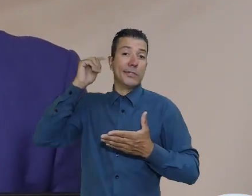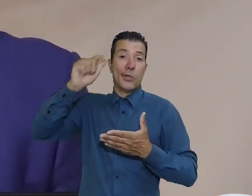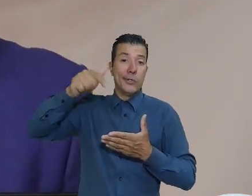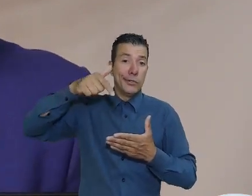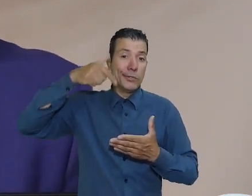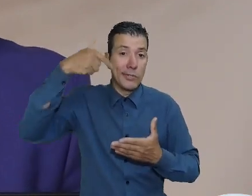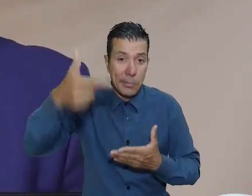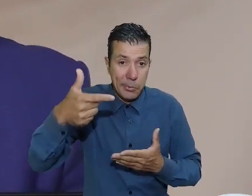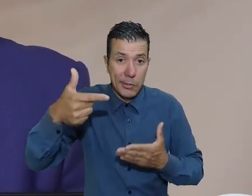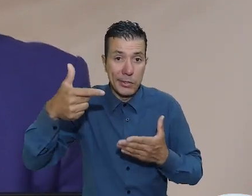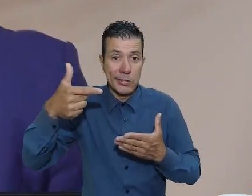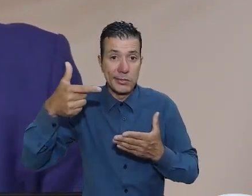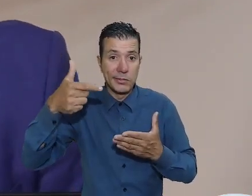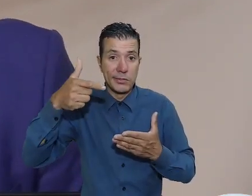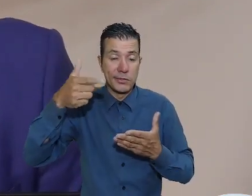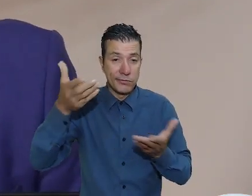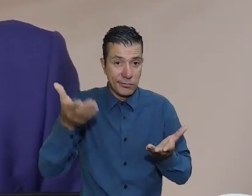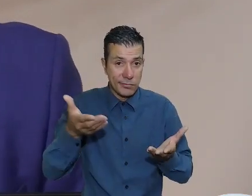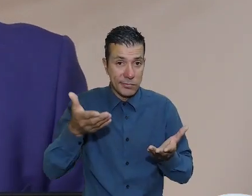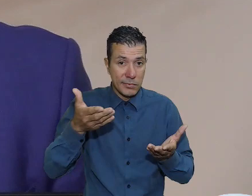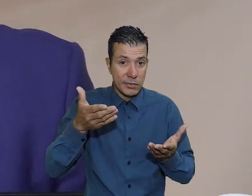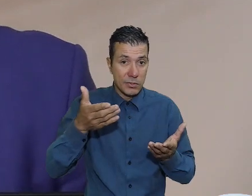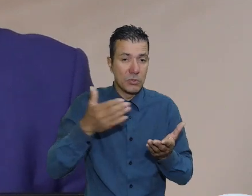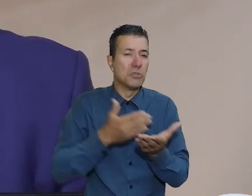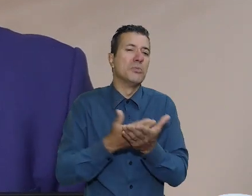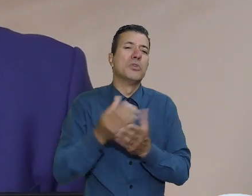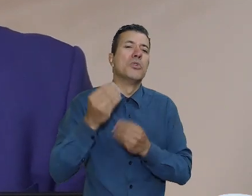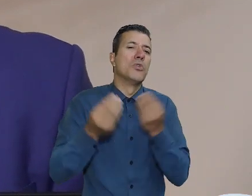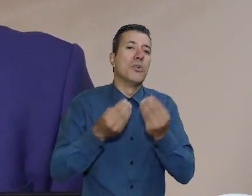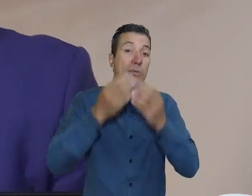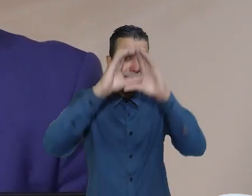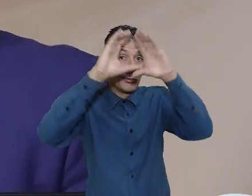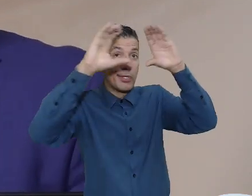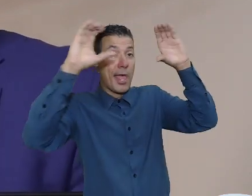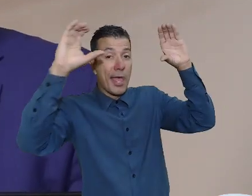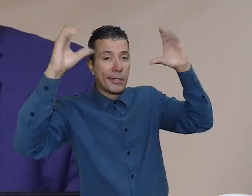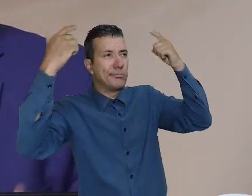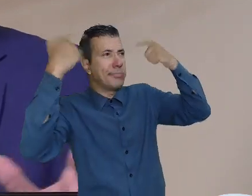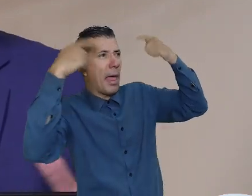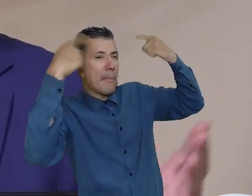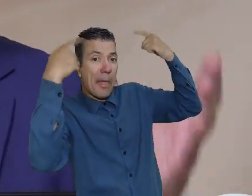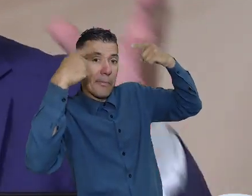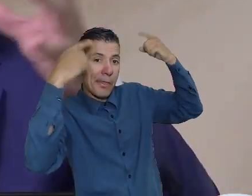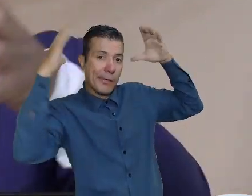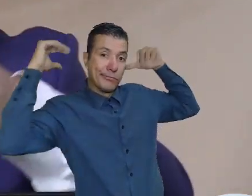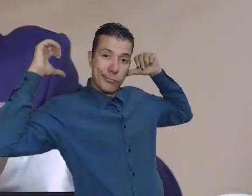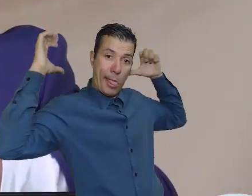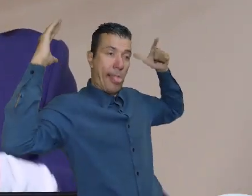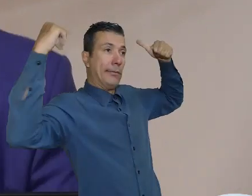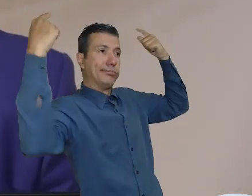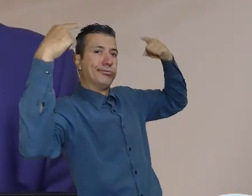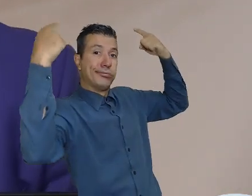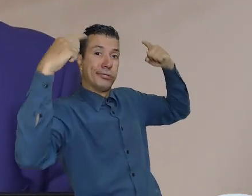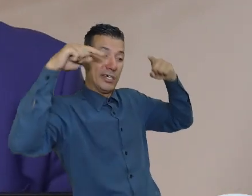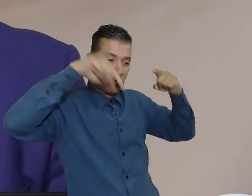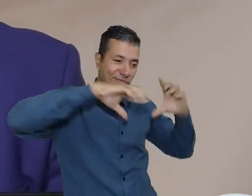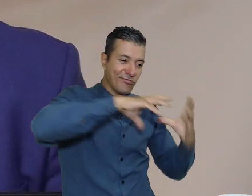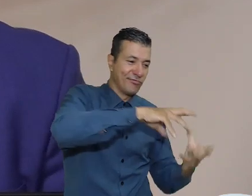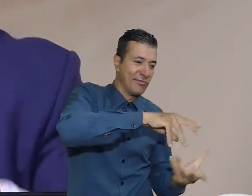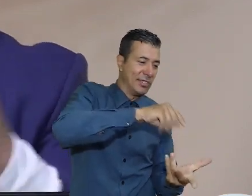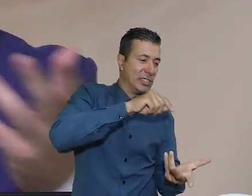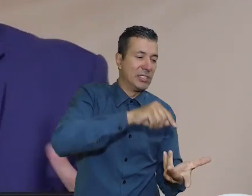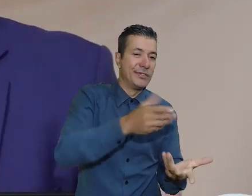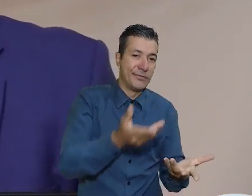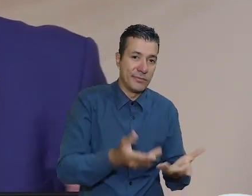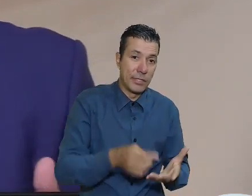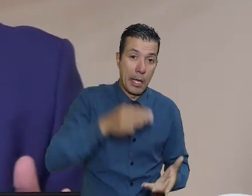da queda? Ele se iniciou lá no céu, mas esse... esse conflito foi transportado para a terra.